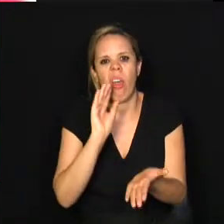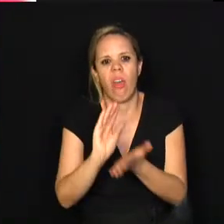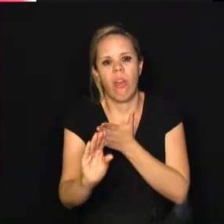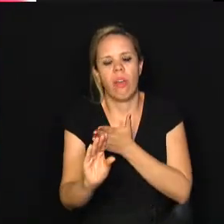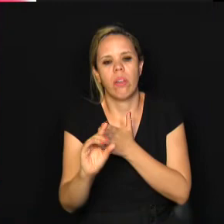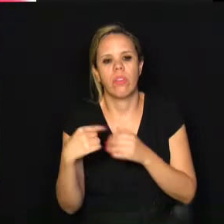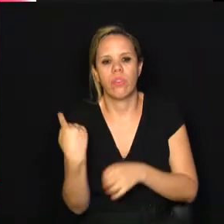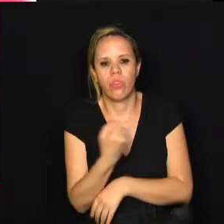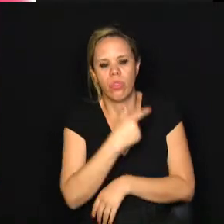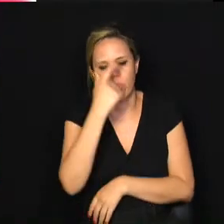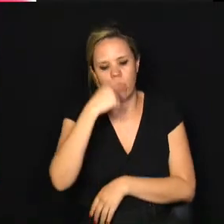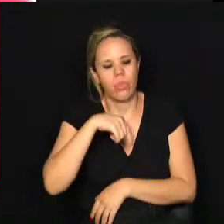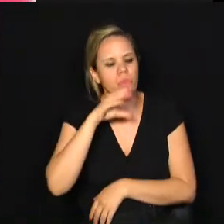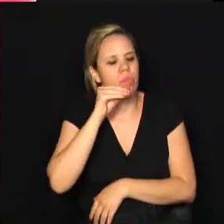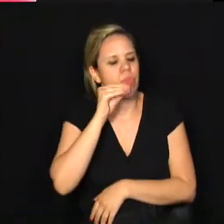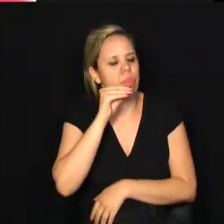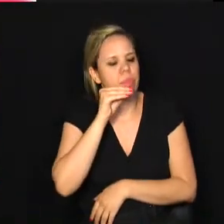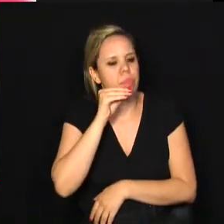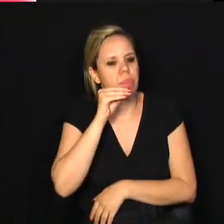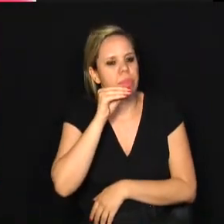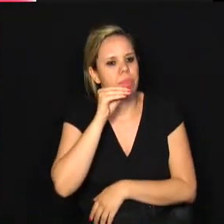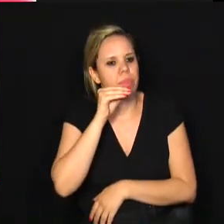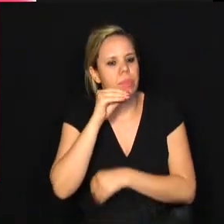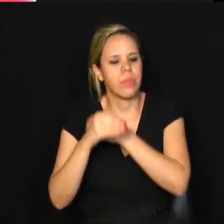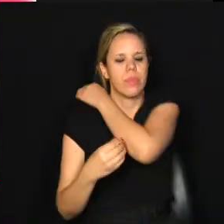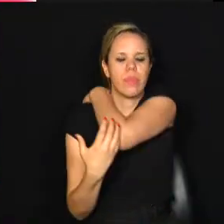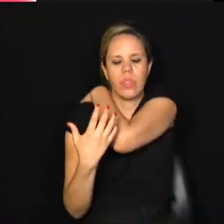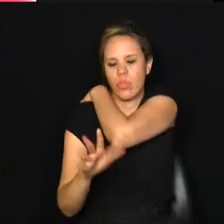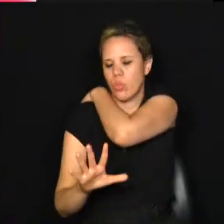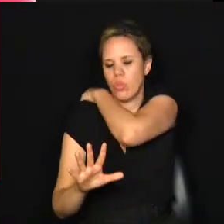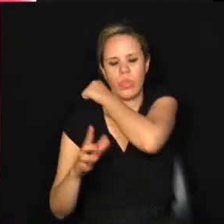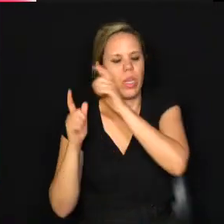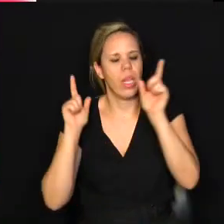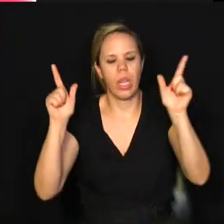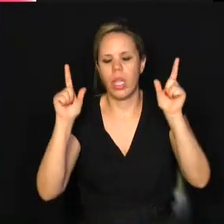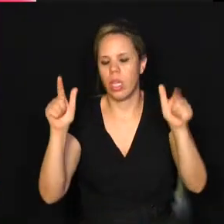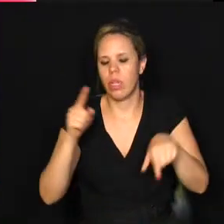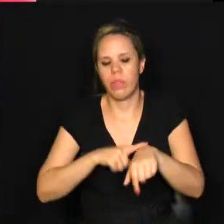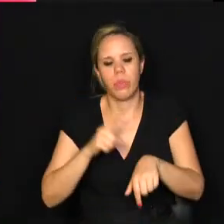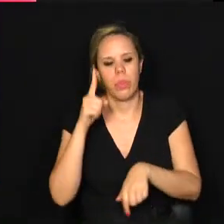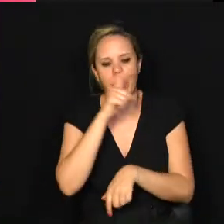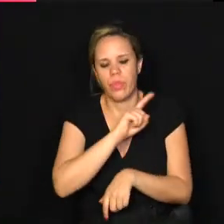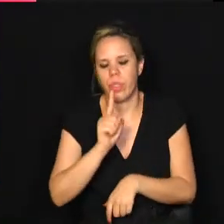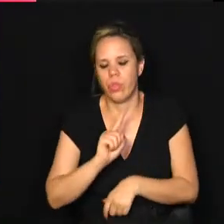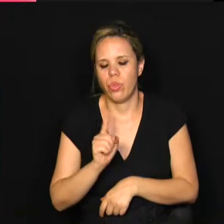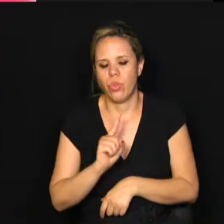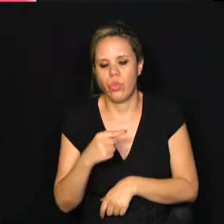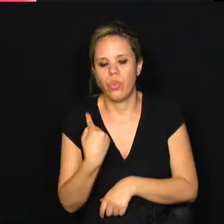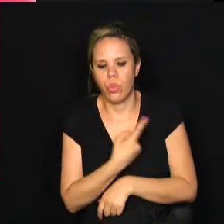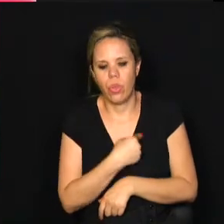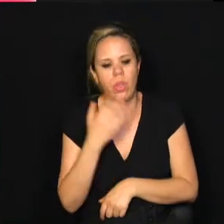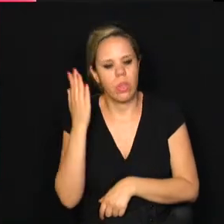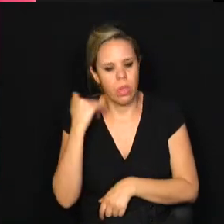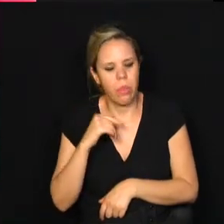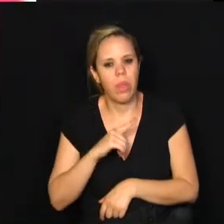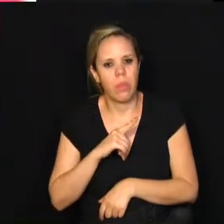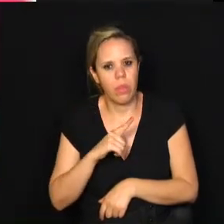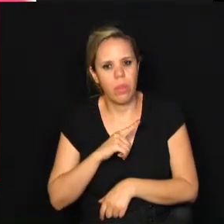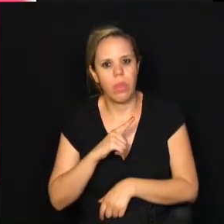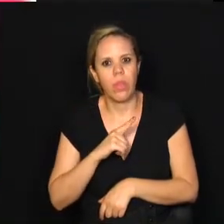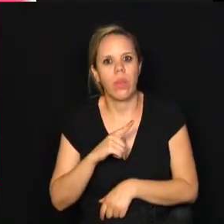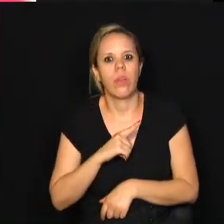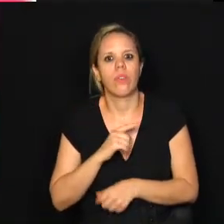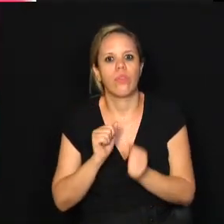nós, seus funcionários. Nós não queríamos estar em greve num momento desse. Nós sabemos que nós deveríamos estar ombro a